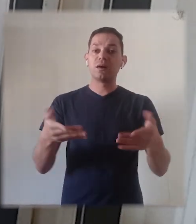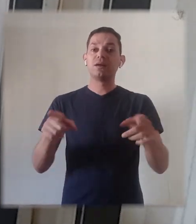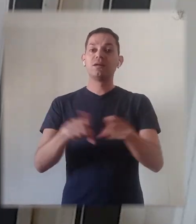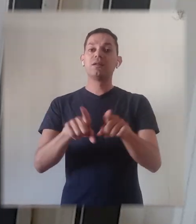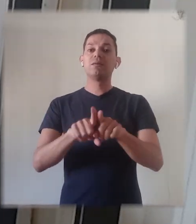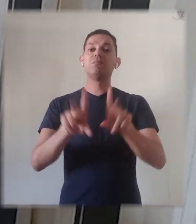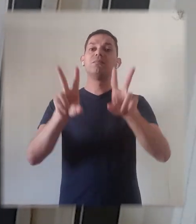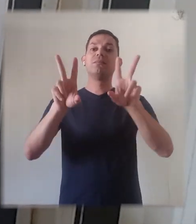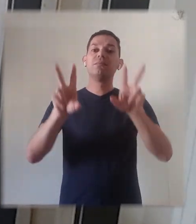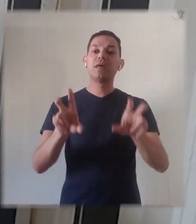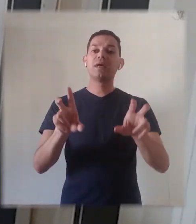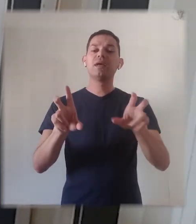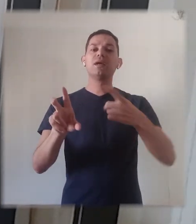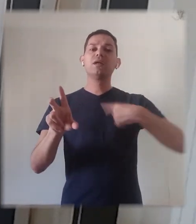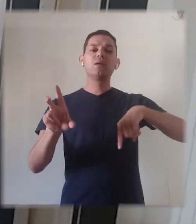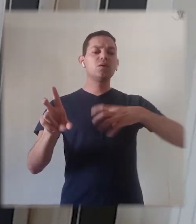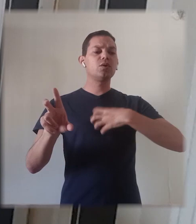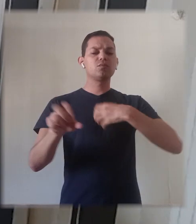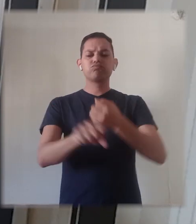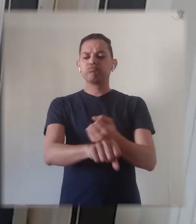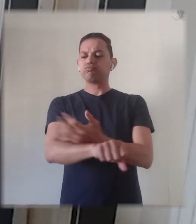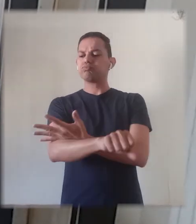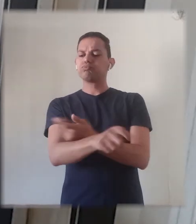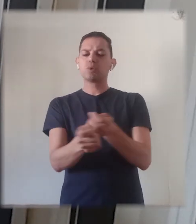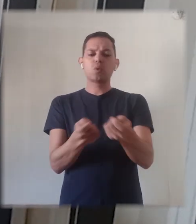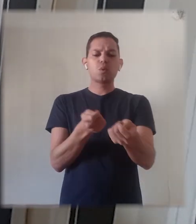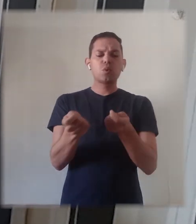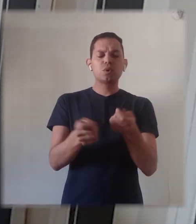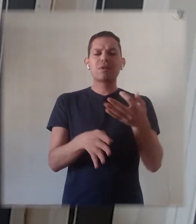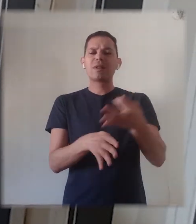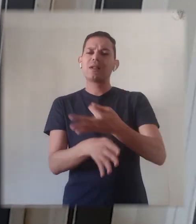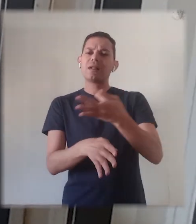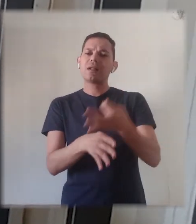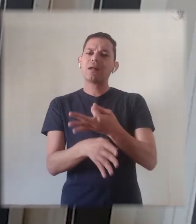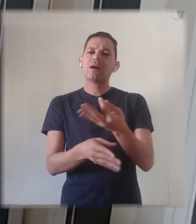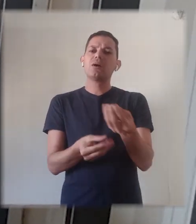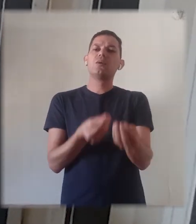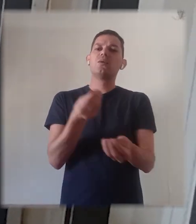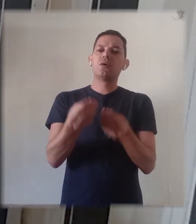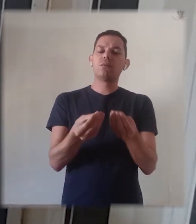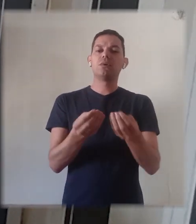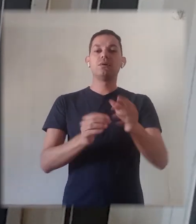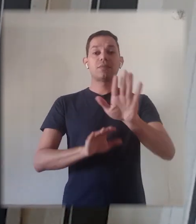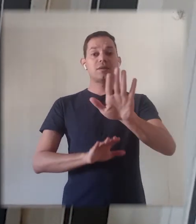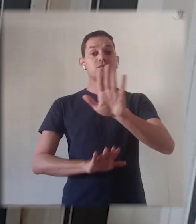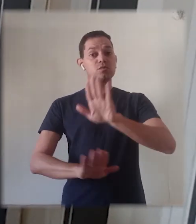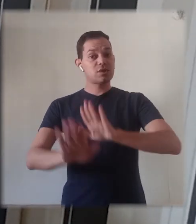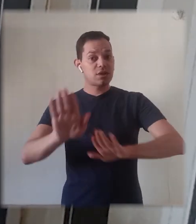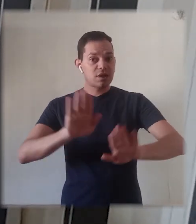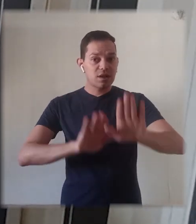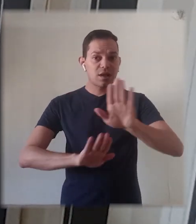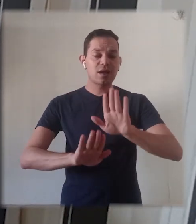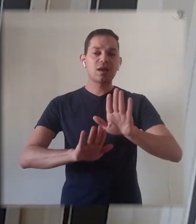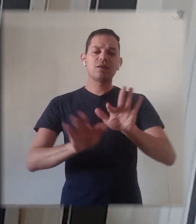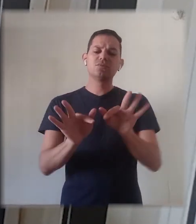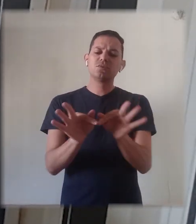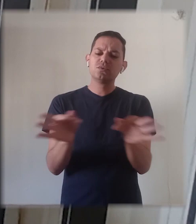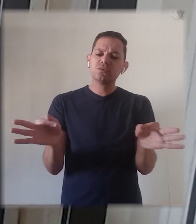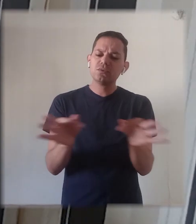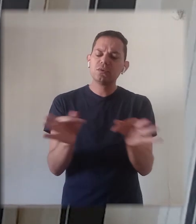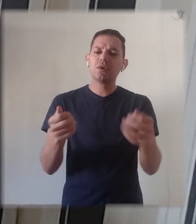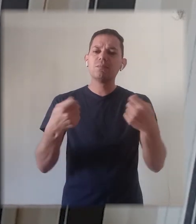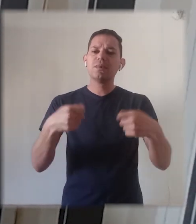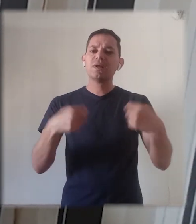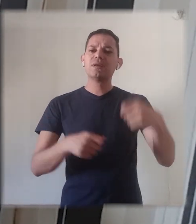nesse momento também sobre a forma como a gente lida com as emoções. E aí com muito cuidado, com muita